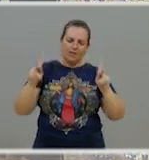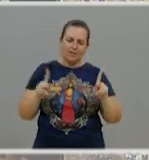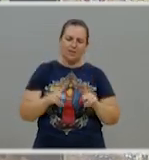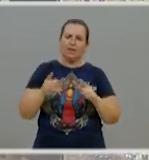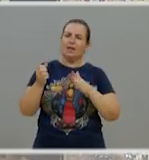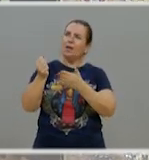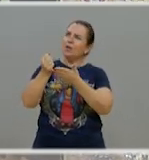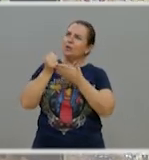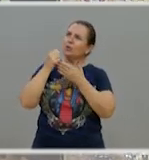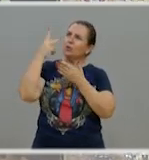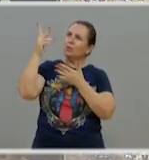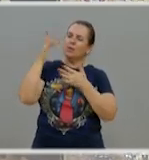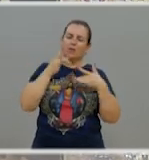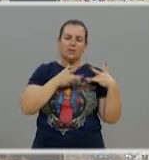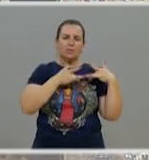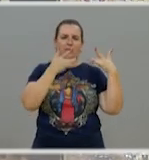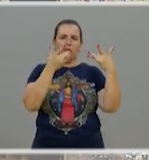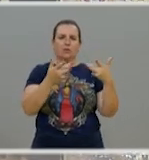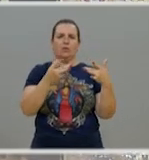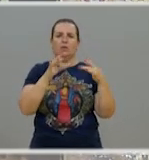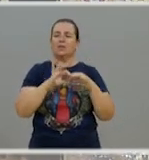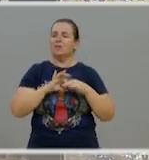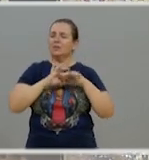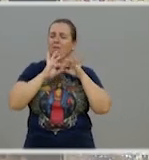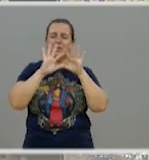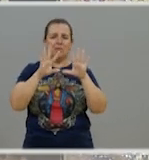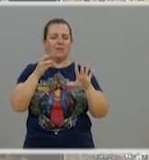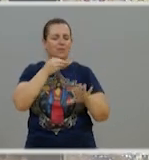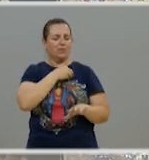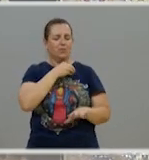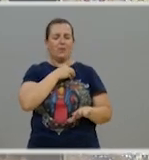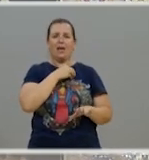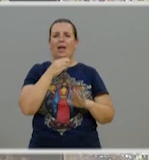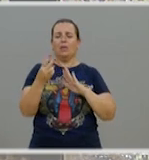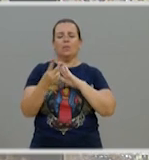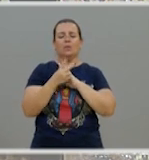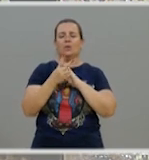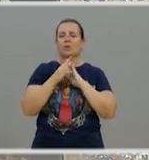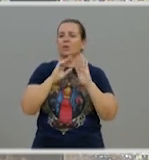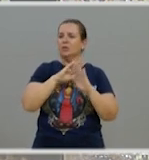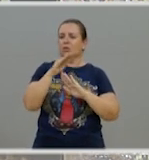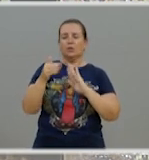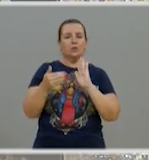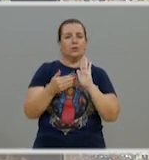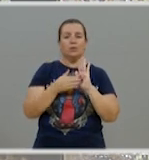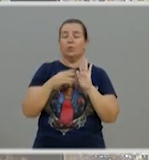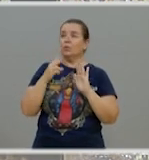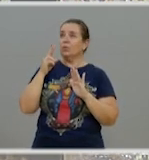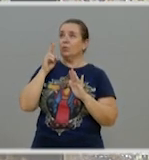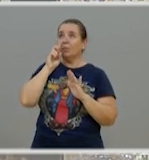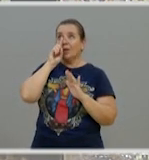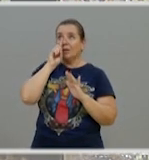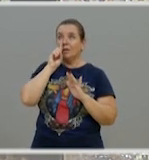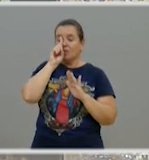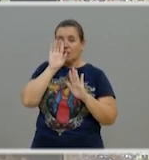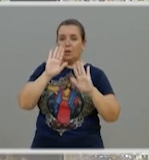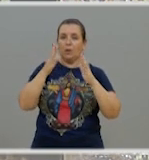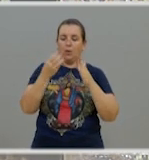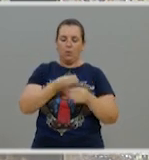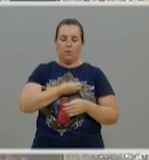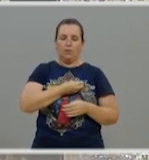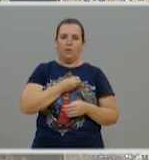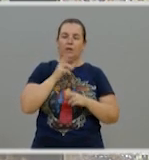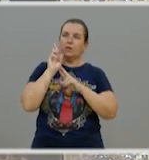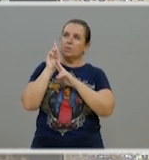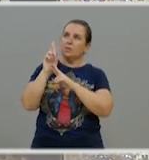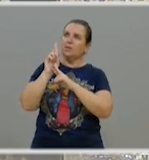paz. Ajudados pela vossa misericórdia, sejamos sempre livres do pecado e protegidos de todos os perigos.